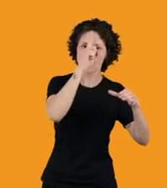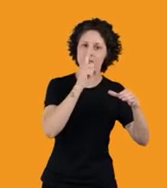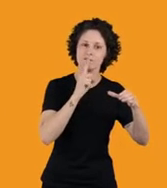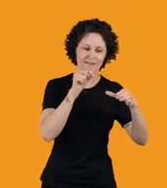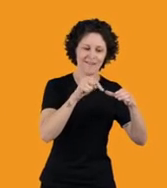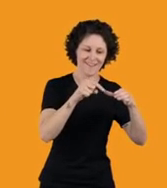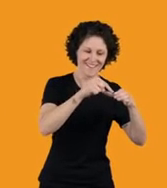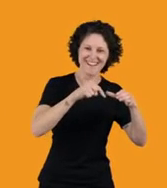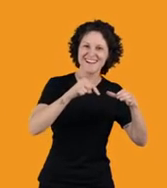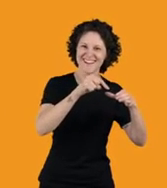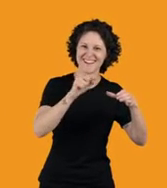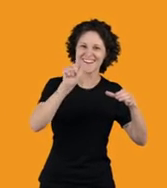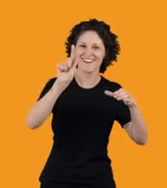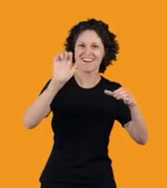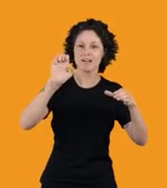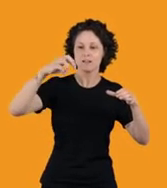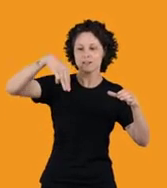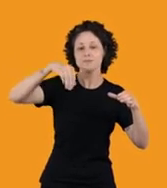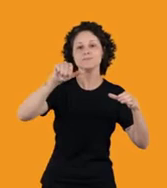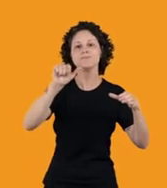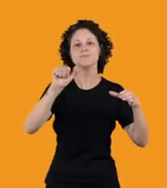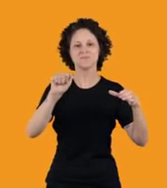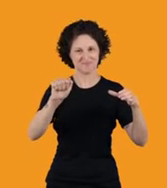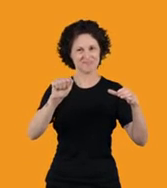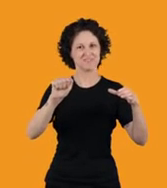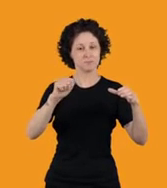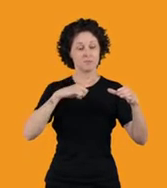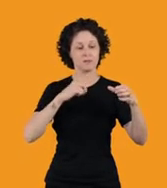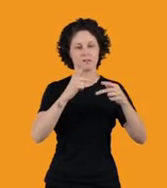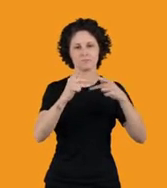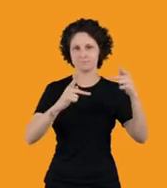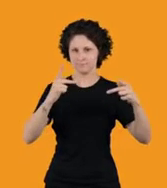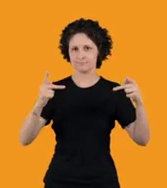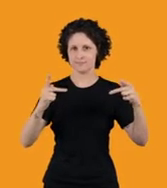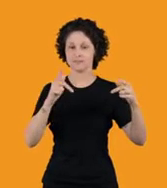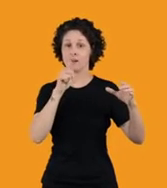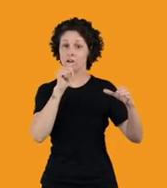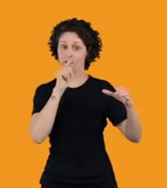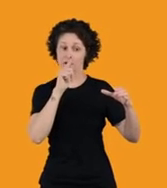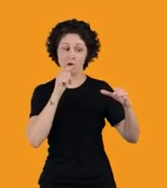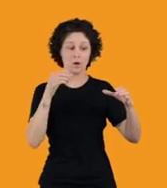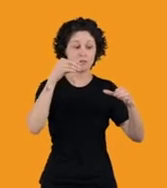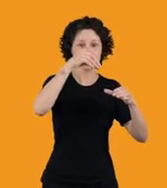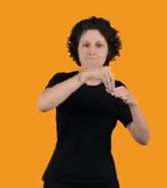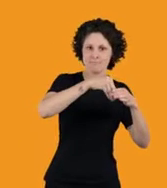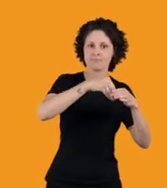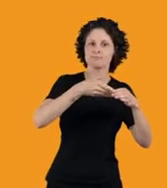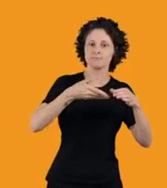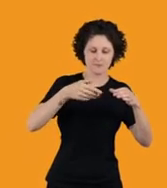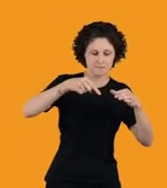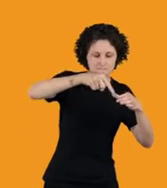forma arredondada de cor amarelada. Essa é a gema. Ela é feita de proteína, água e